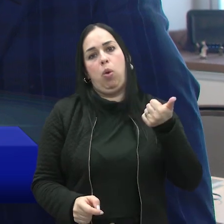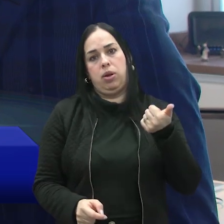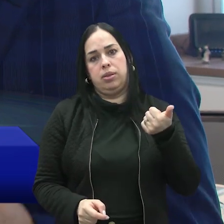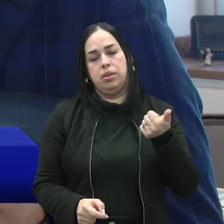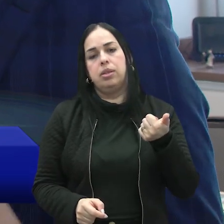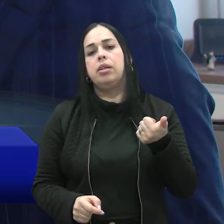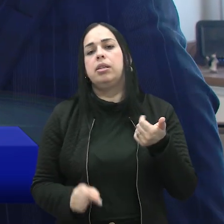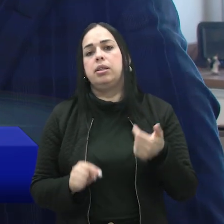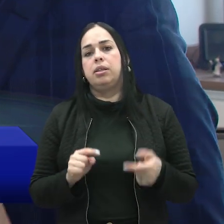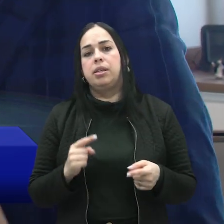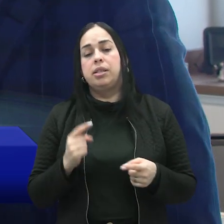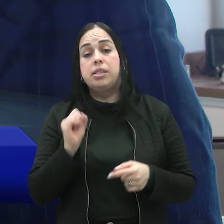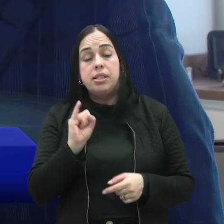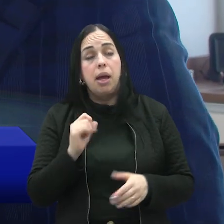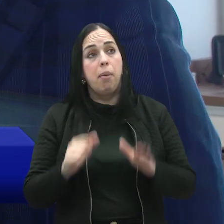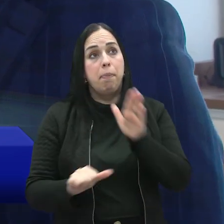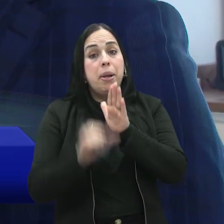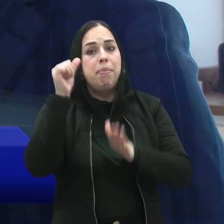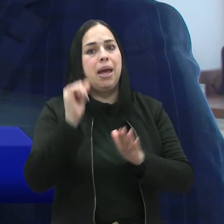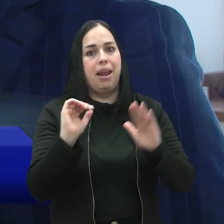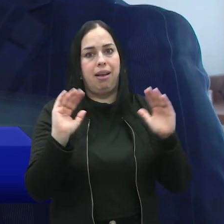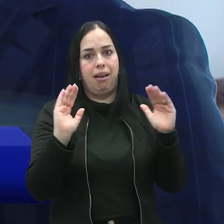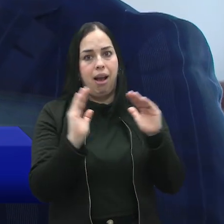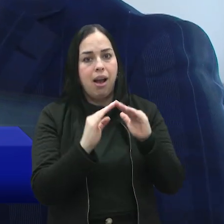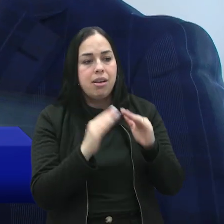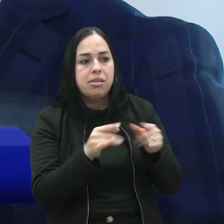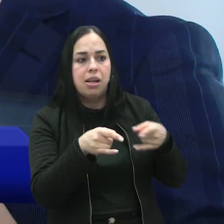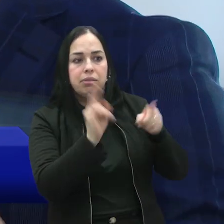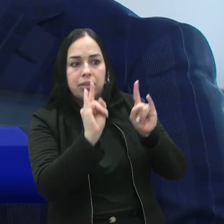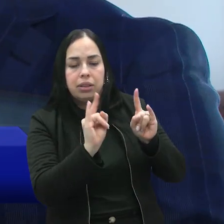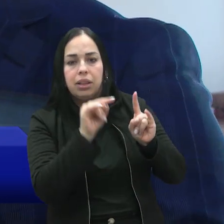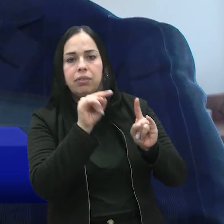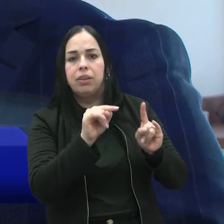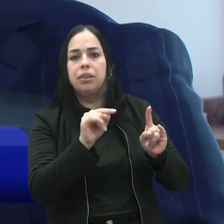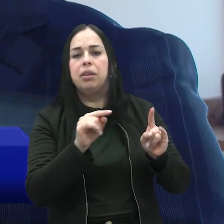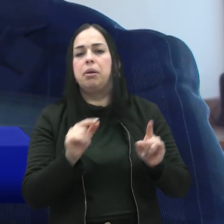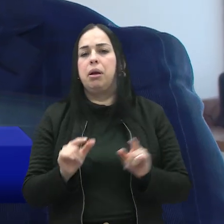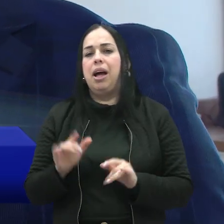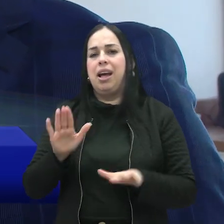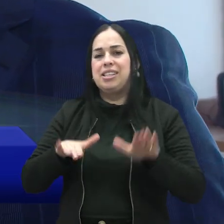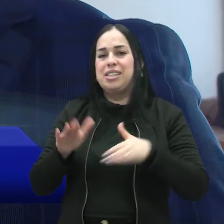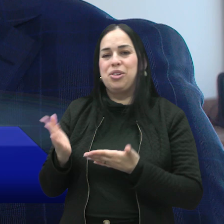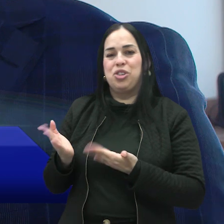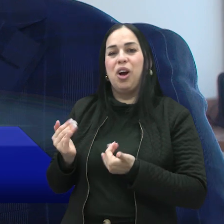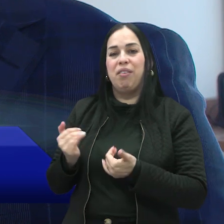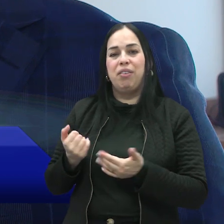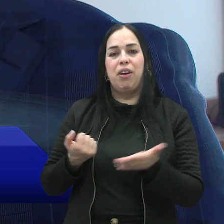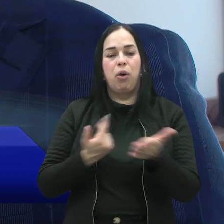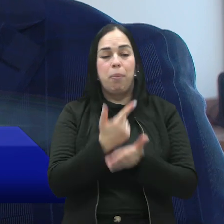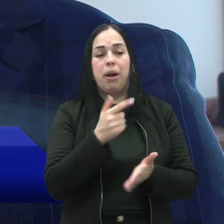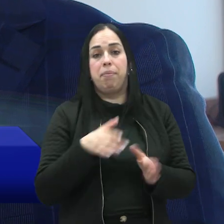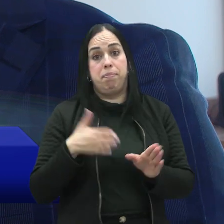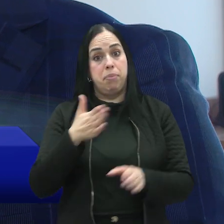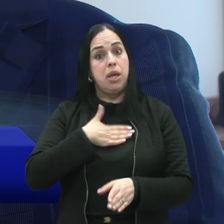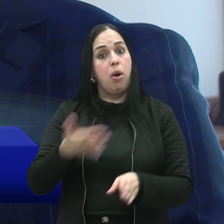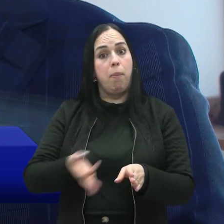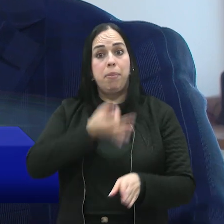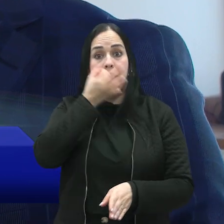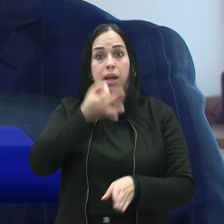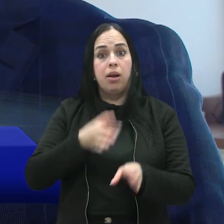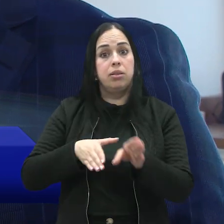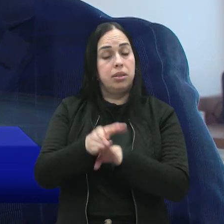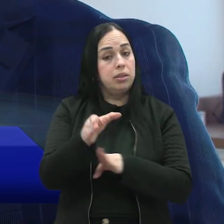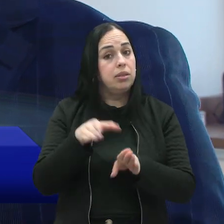momento. Se esse é o primeiro imóvel, que nem você comentou da pesquisa, pessoal mais jovem, primeiro imóvel, eu aconselho,